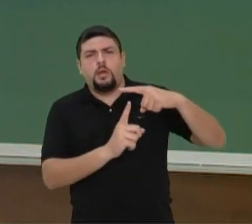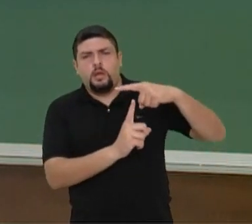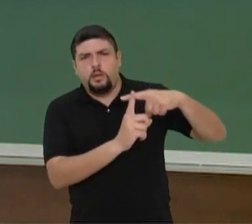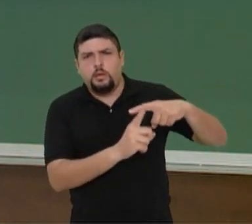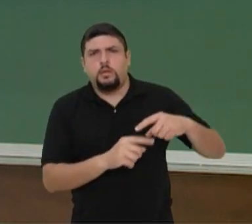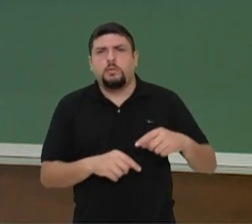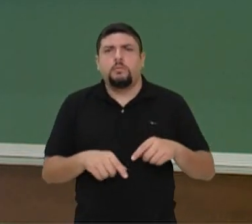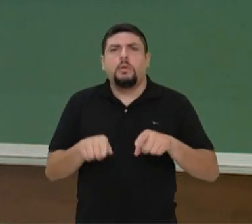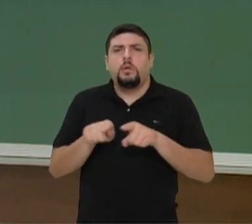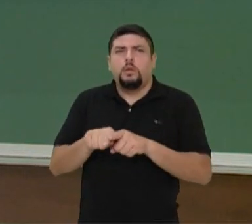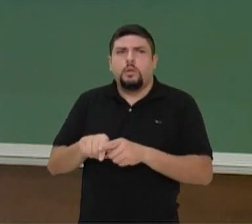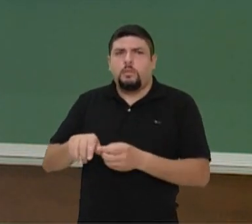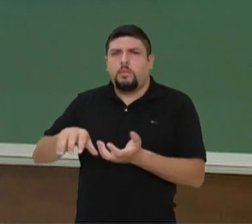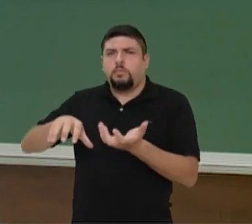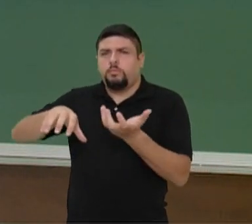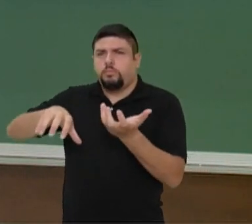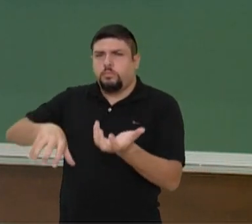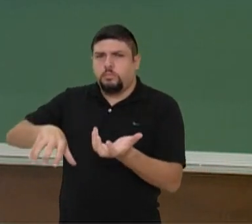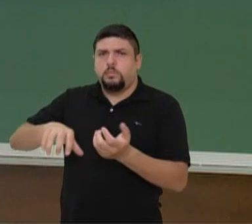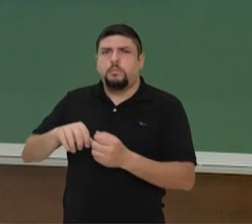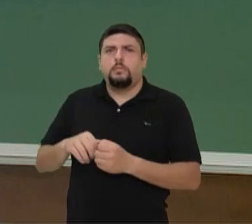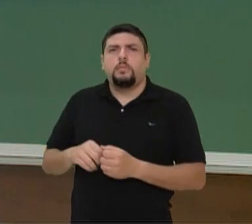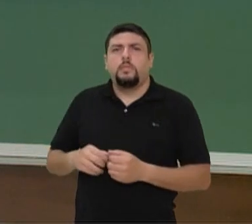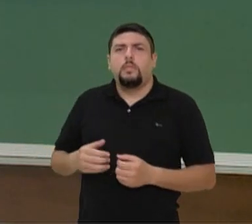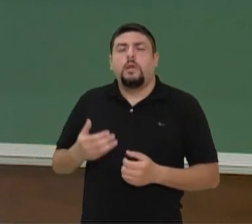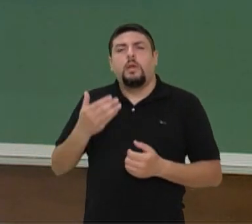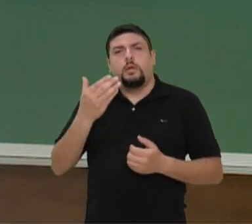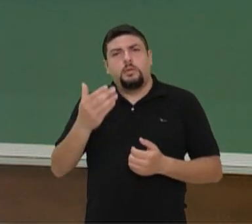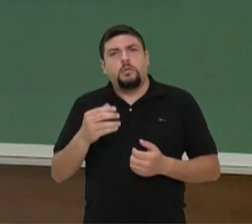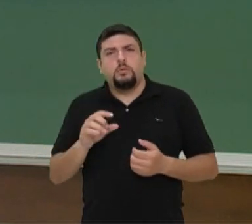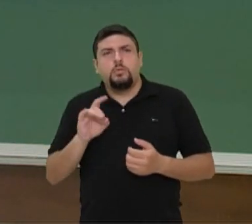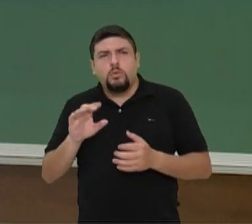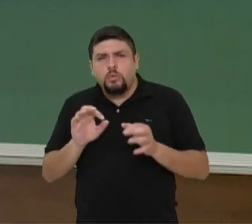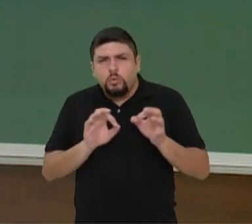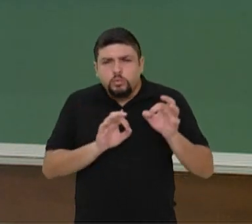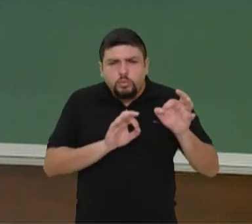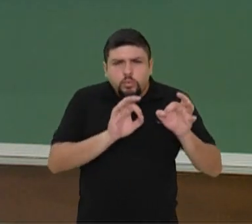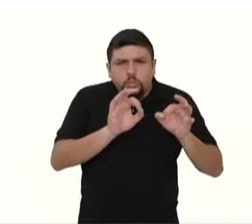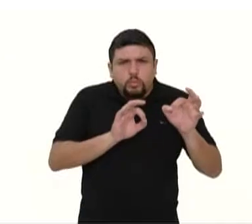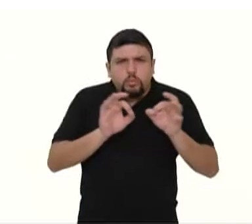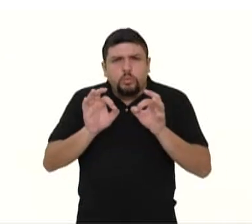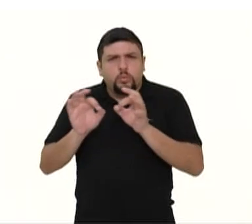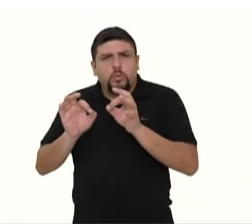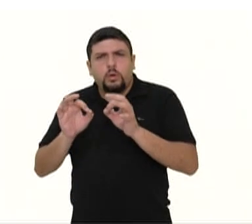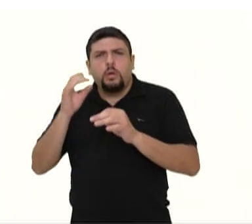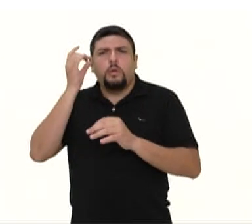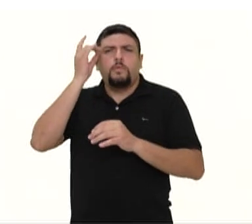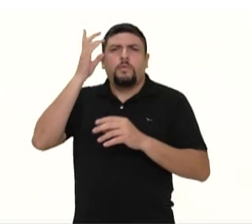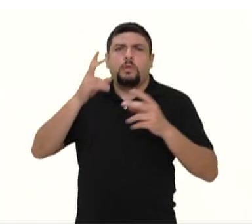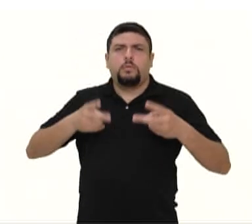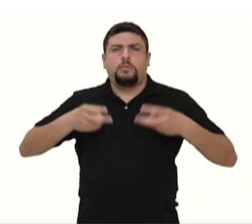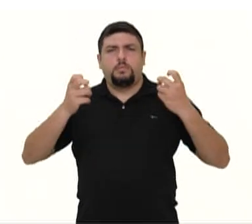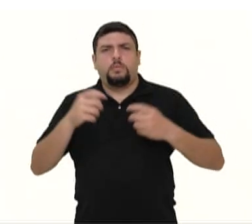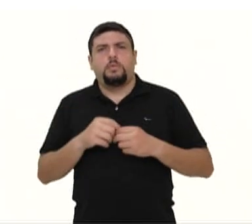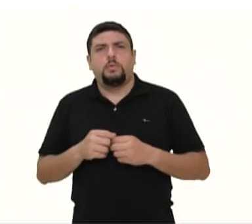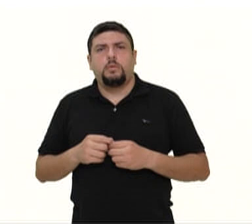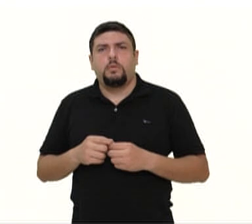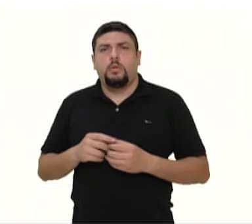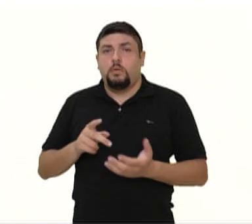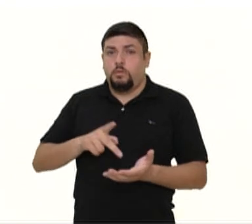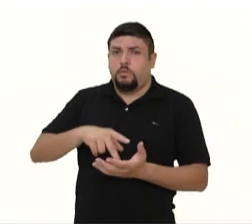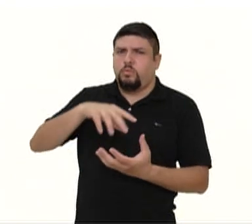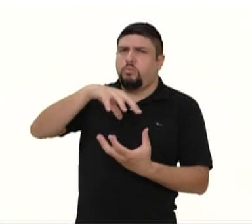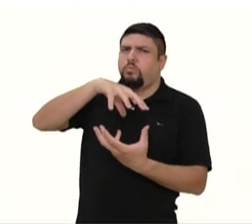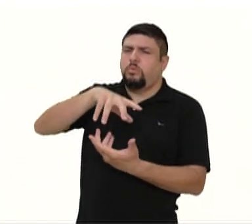prédio do Congresso, né, você precisa só de 3 riscos para identificá-lo. No mundo todo é um edifício bastante